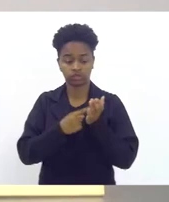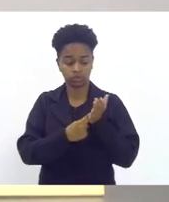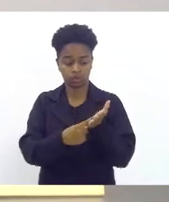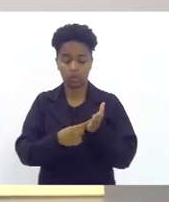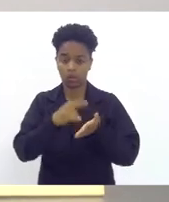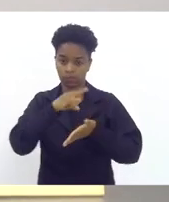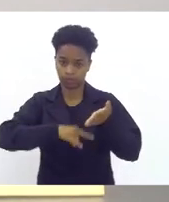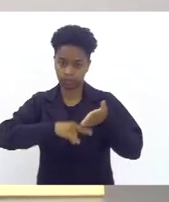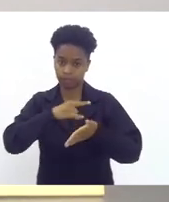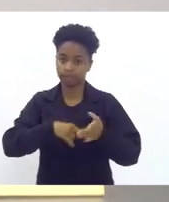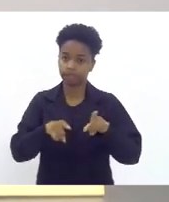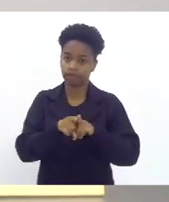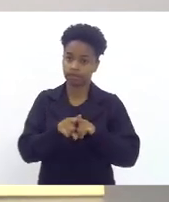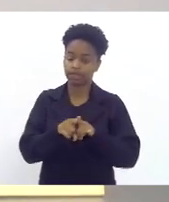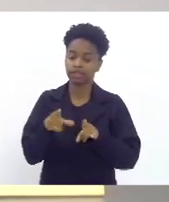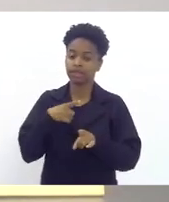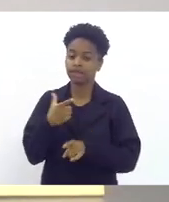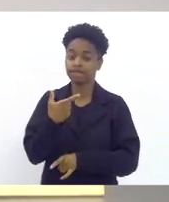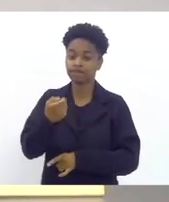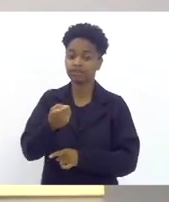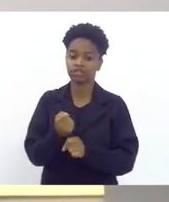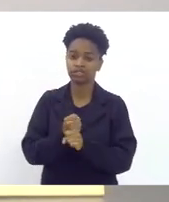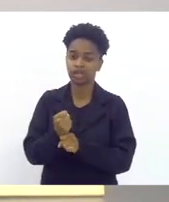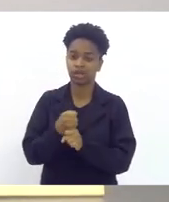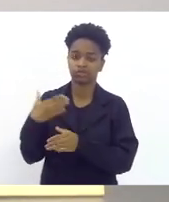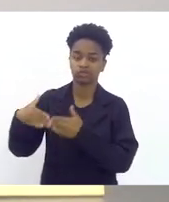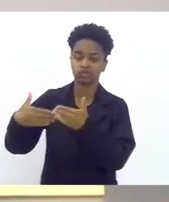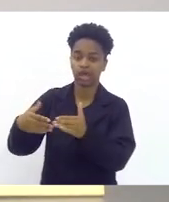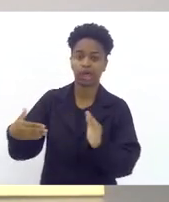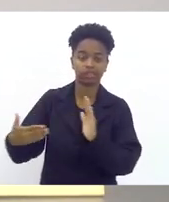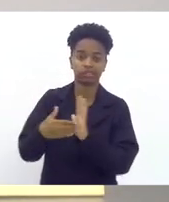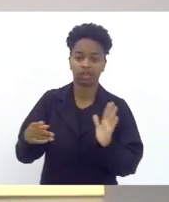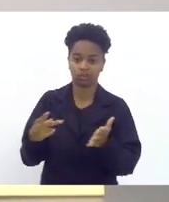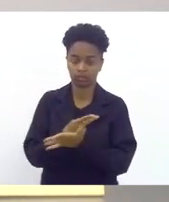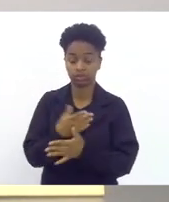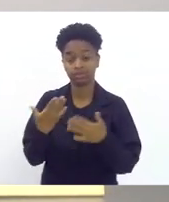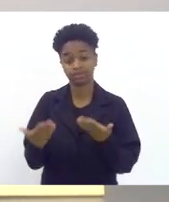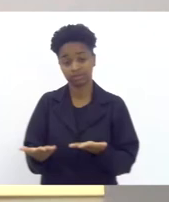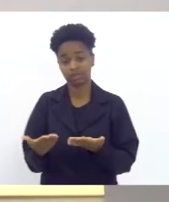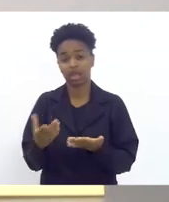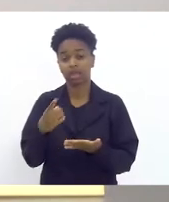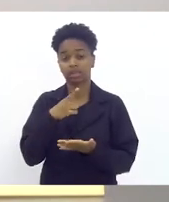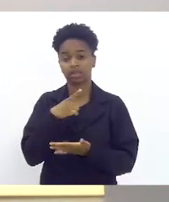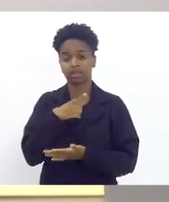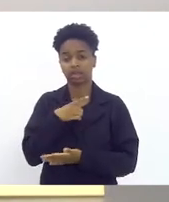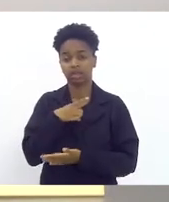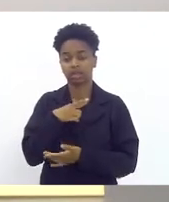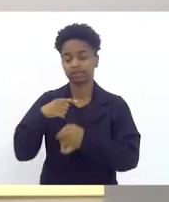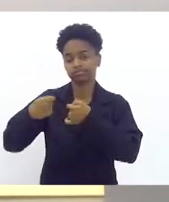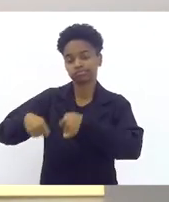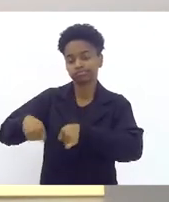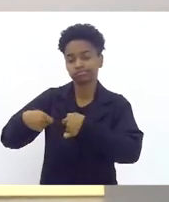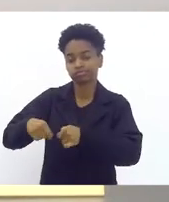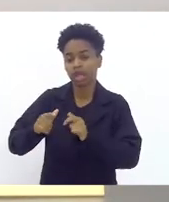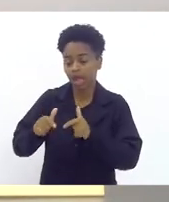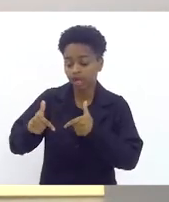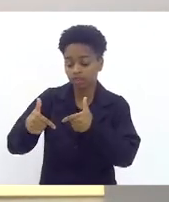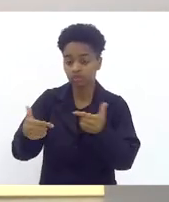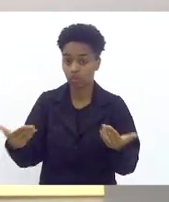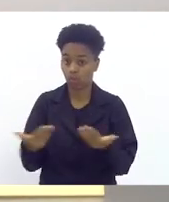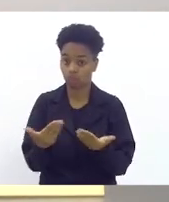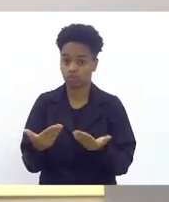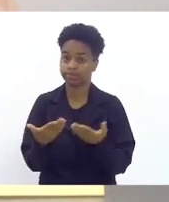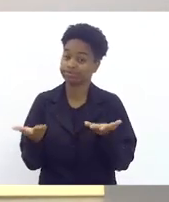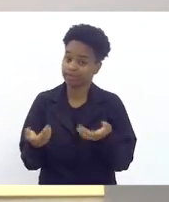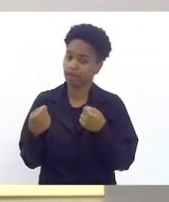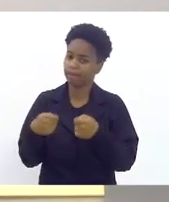de regularização ambiental e tem 20 anos para implementar esse plano Então a gente tem uma uma necessidade de agir hoje e para